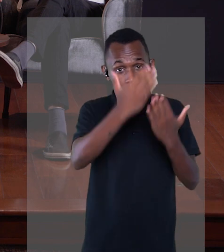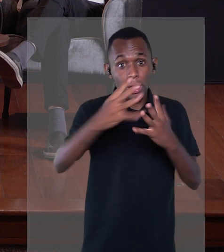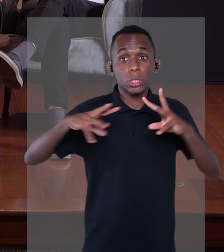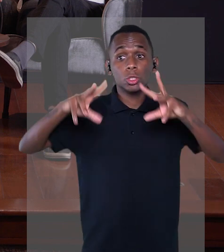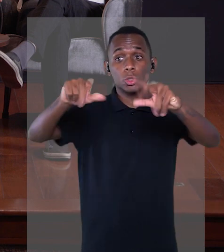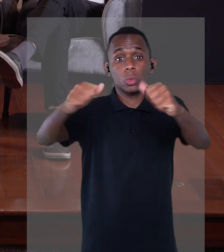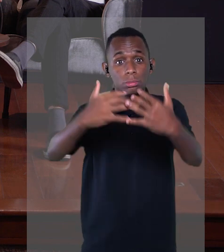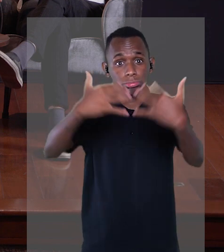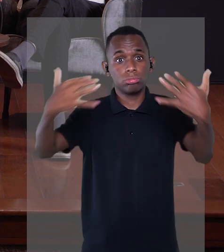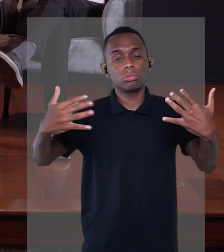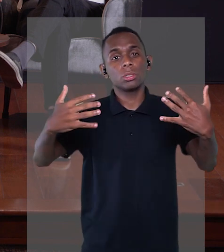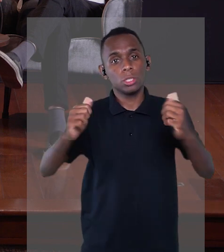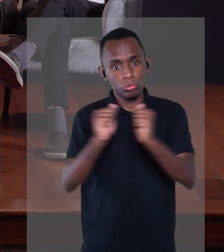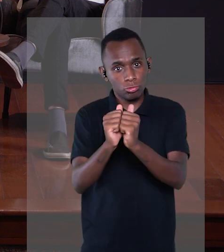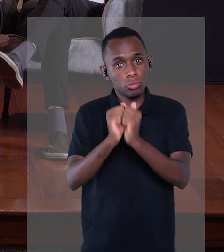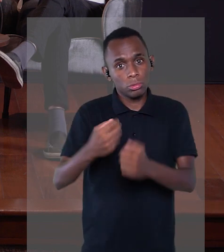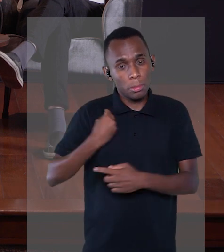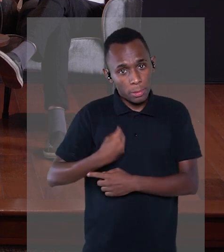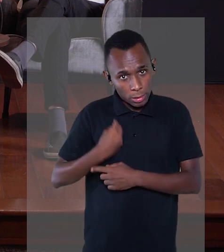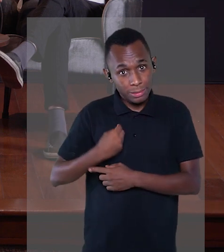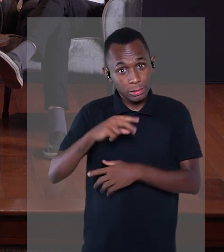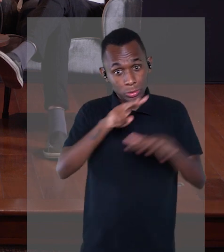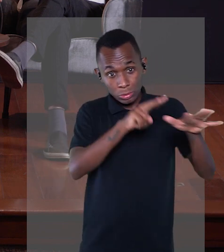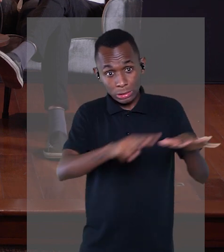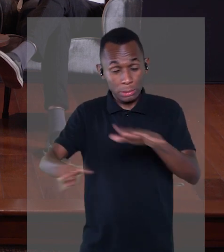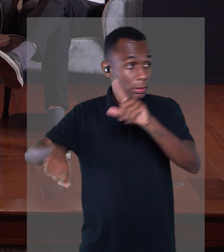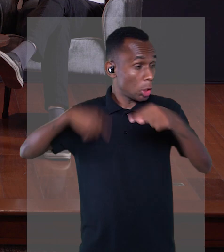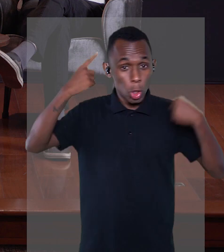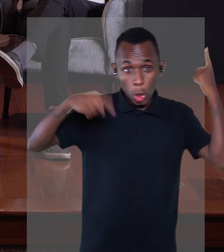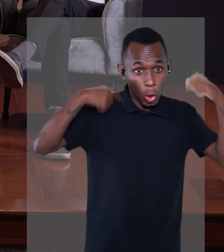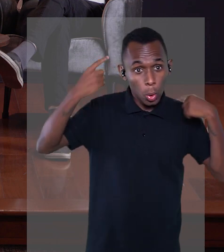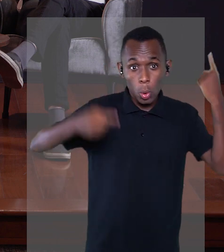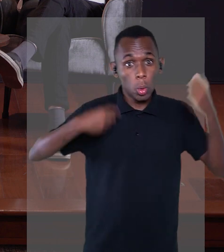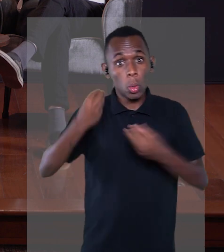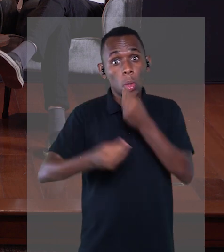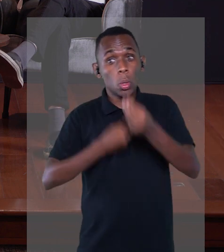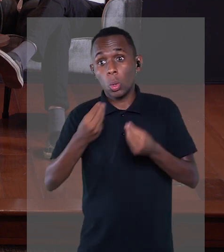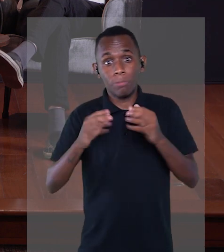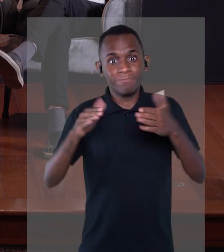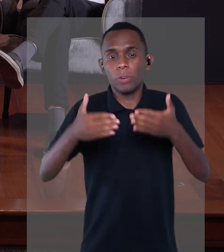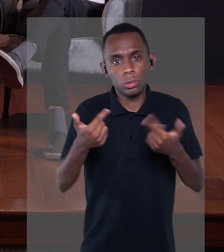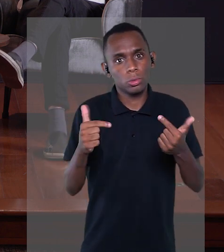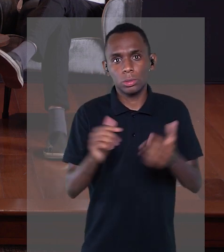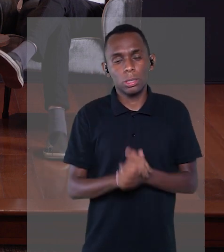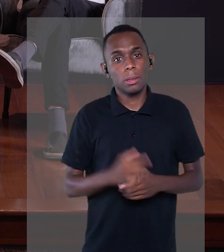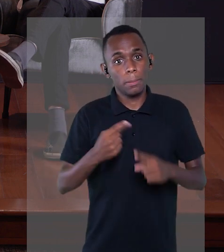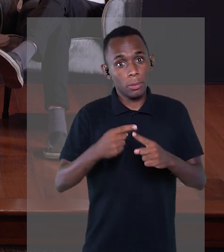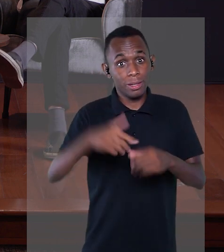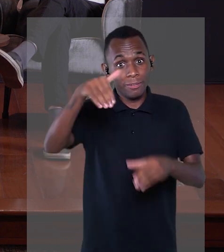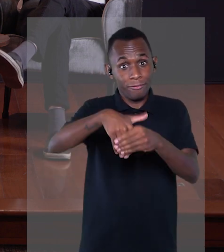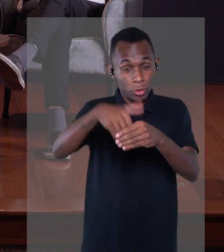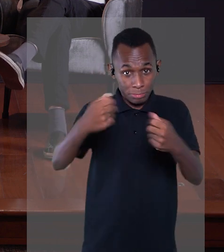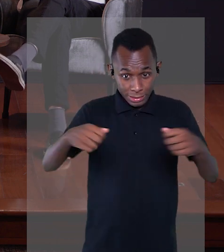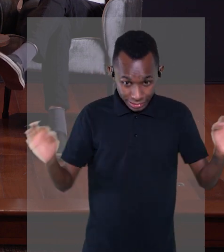que veio, Aqui né? com a gente, Que veio estar com a gente numa semana tão maluca, né? Que ninguém tem cabeça para absolutamente nada, enquanto essa eleição